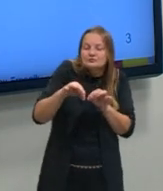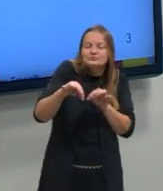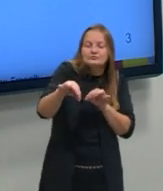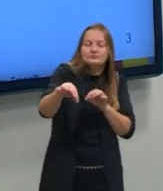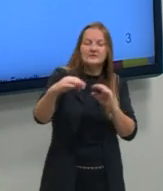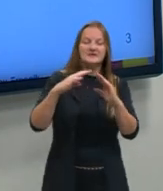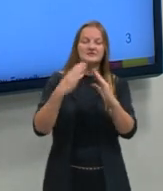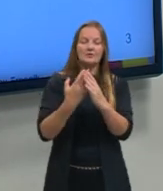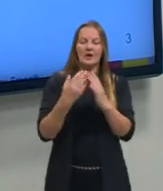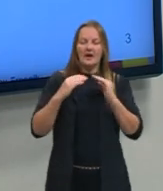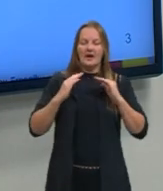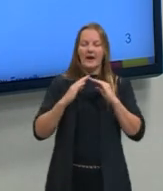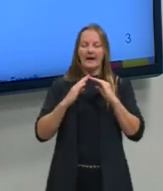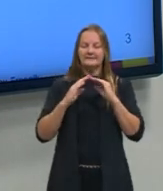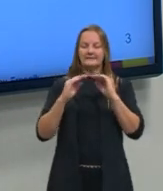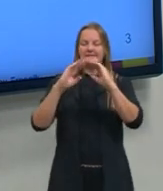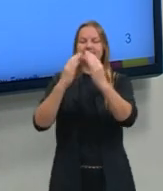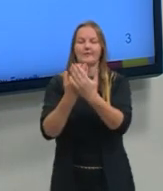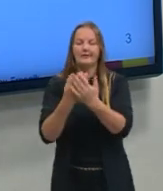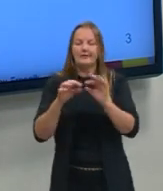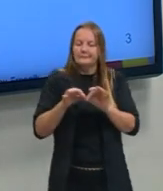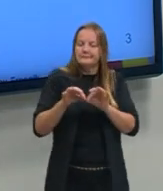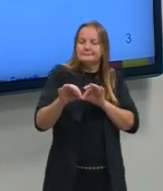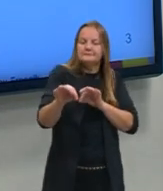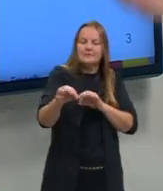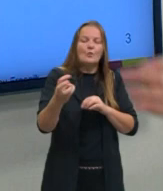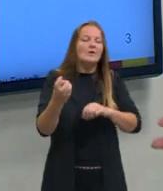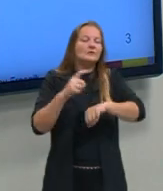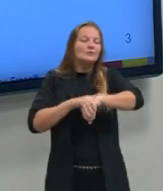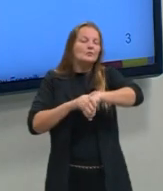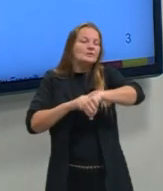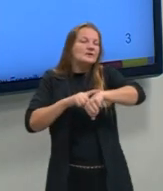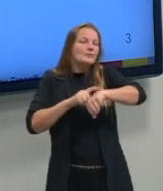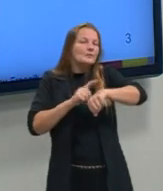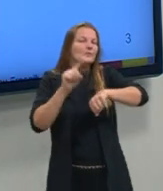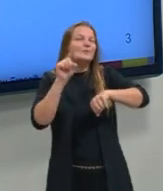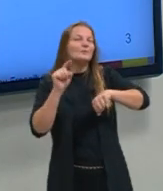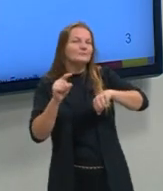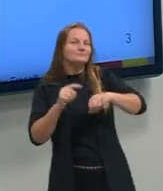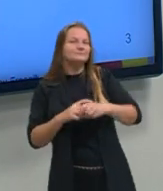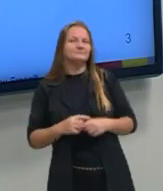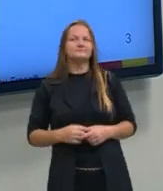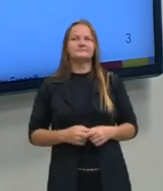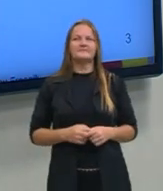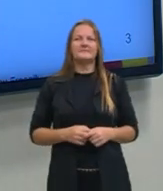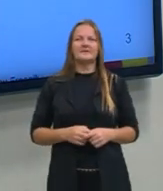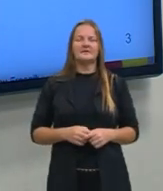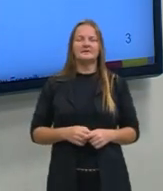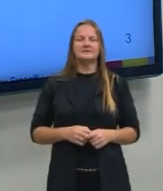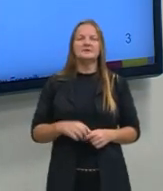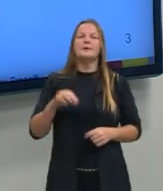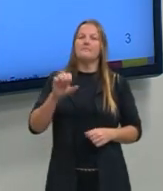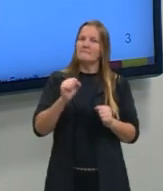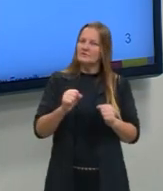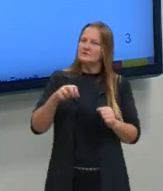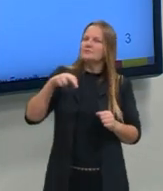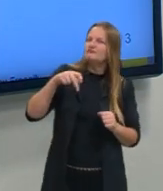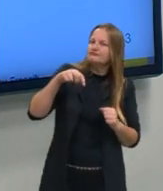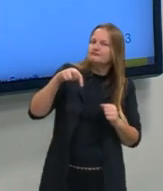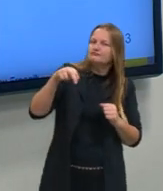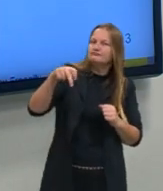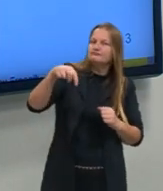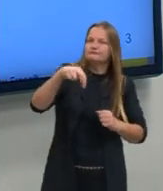a sua escola fica da sua casa você sabe que você precisa de tanto tempo para chegar até a escola né seja se você vai caminhando